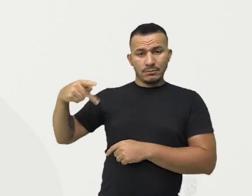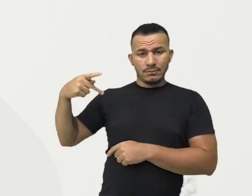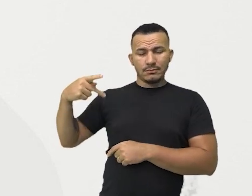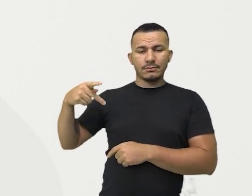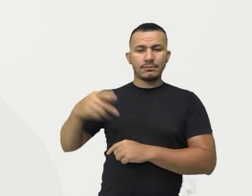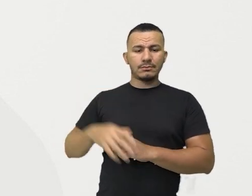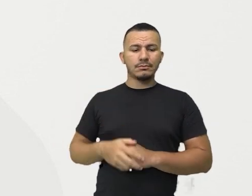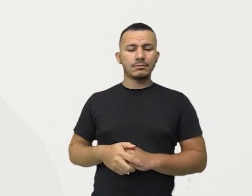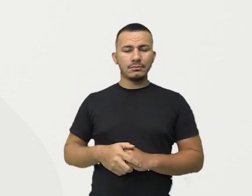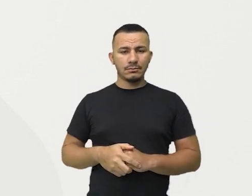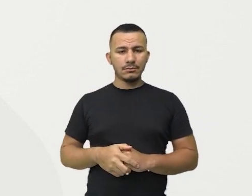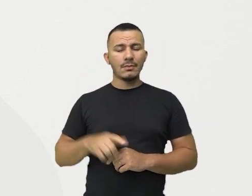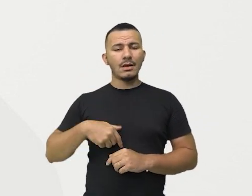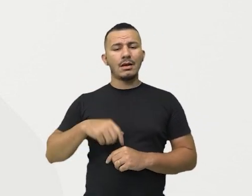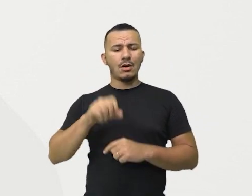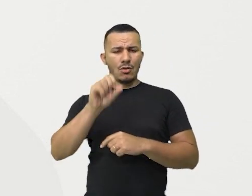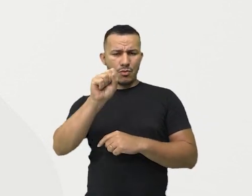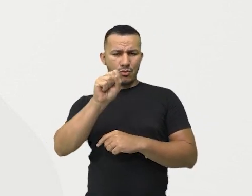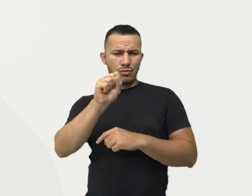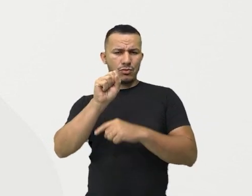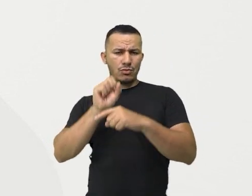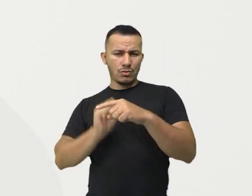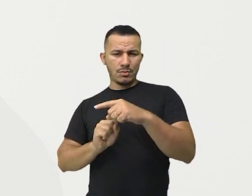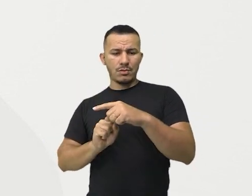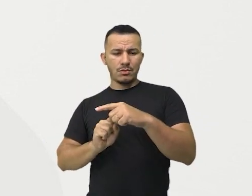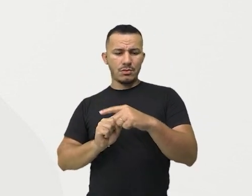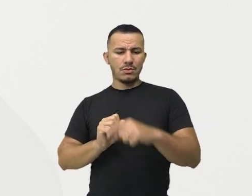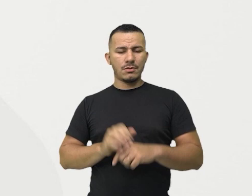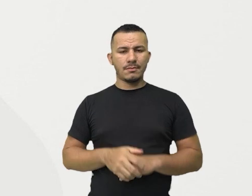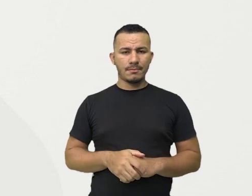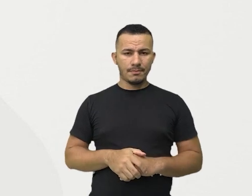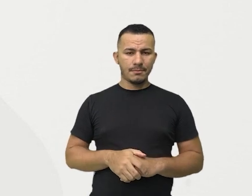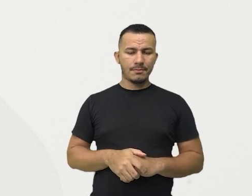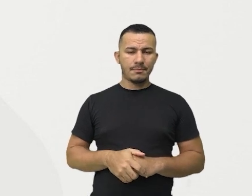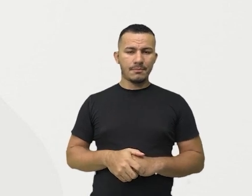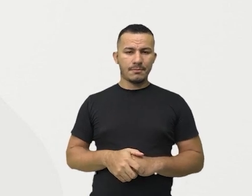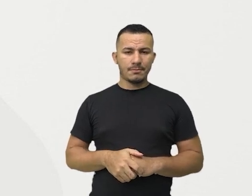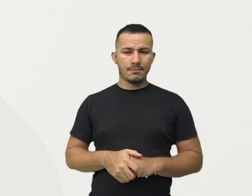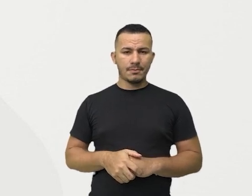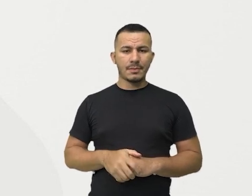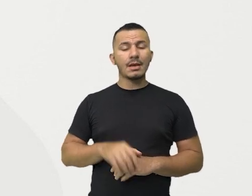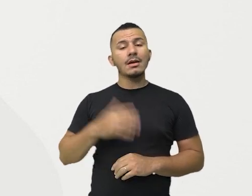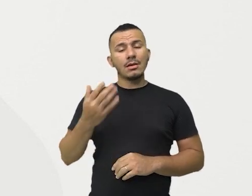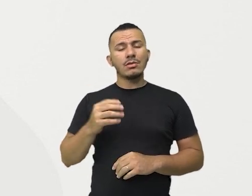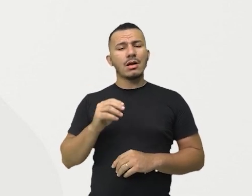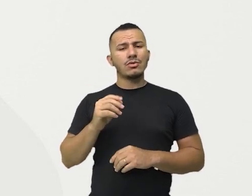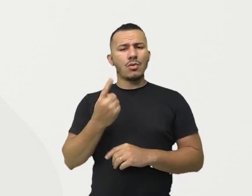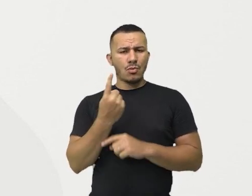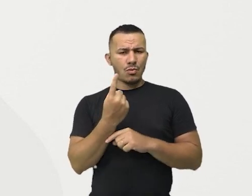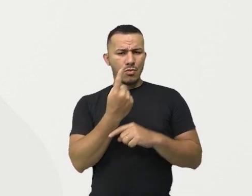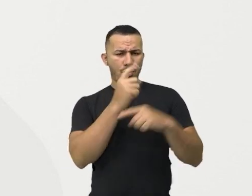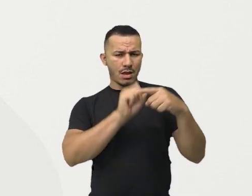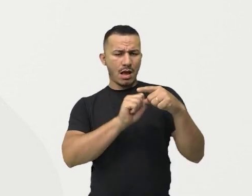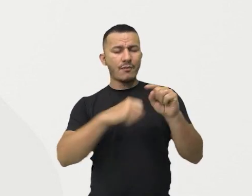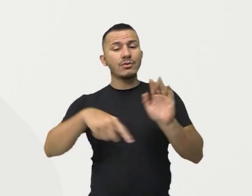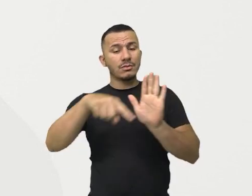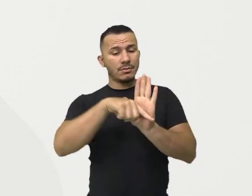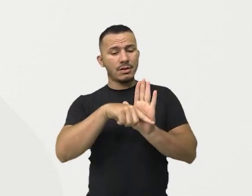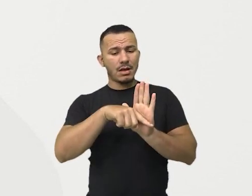por 8 sobre 8, tá? Todo o salário, representando por 8 sobre 8. Se ela gastou 1/8, subtrai,